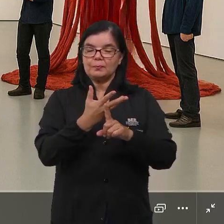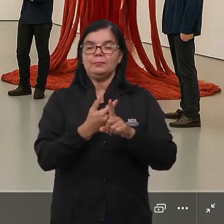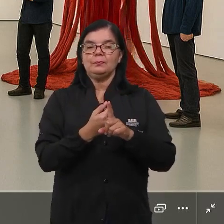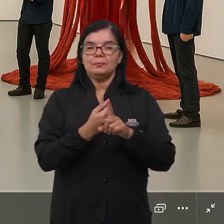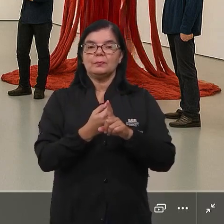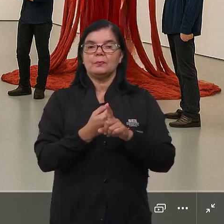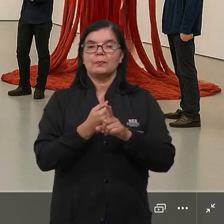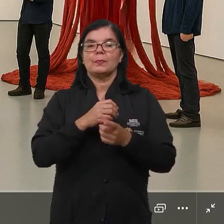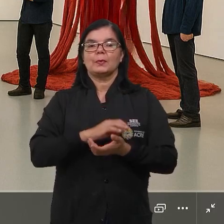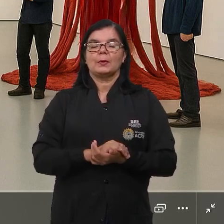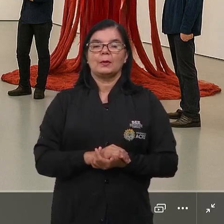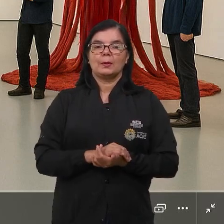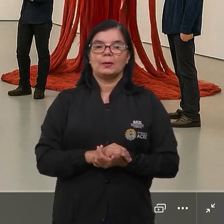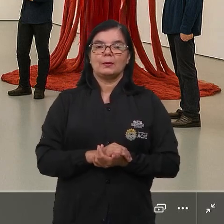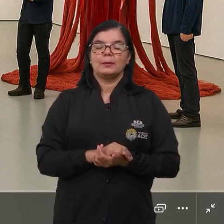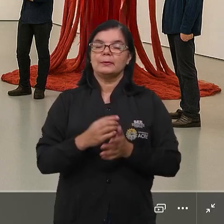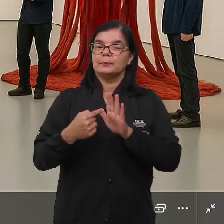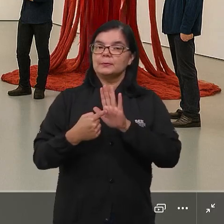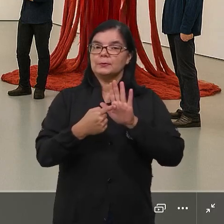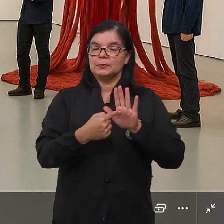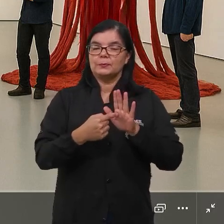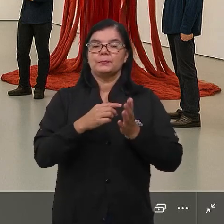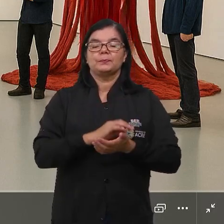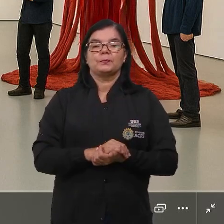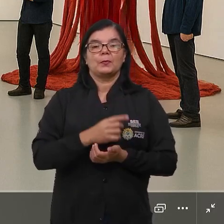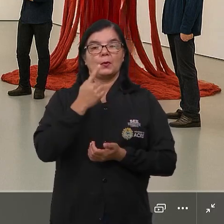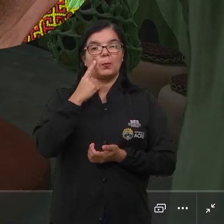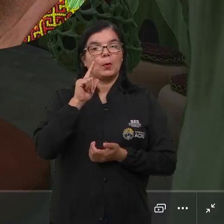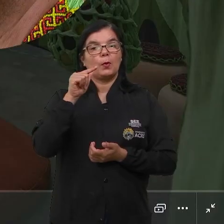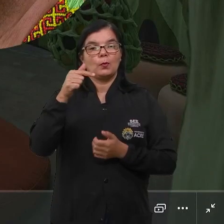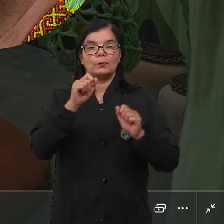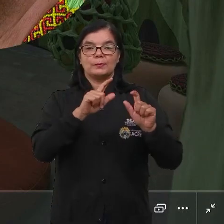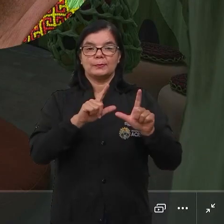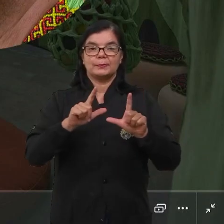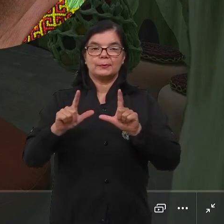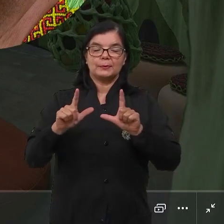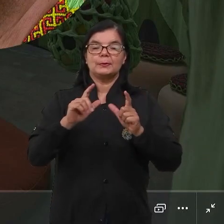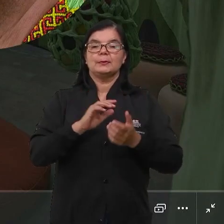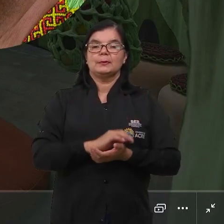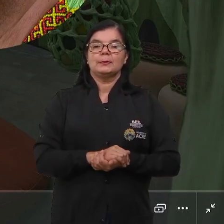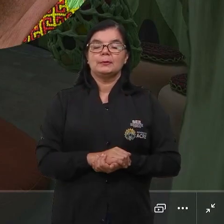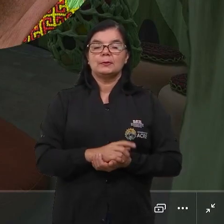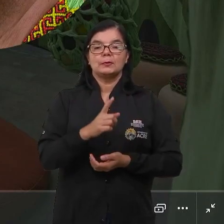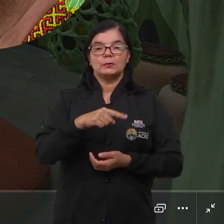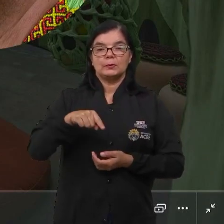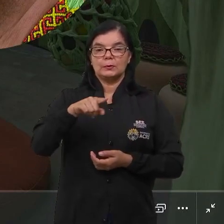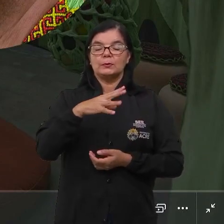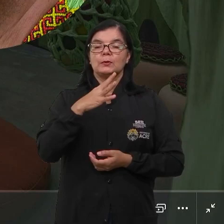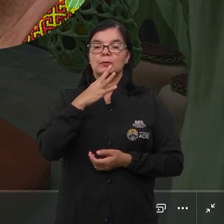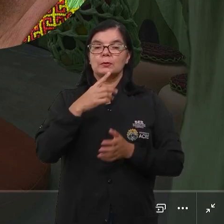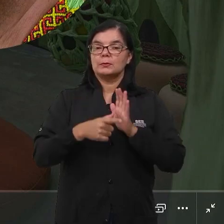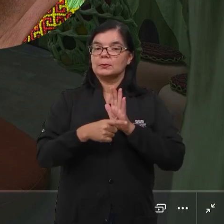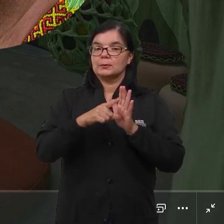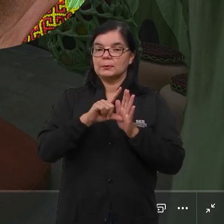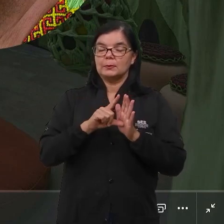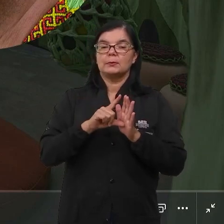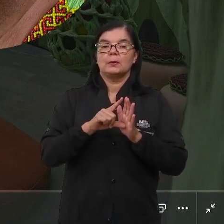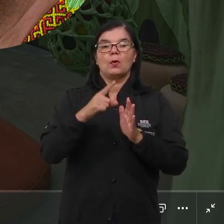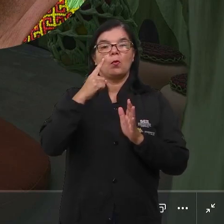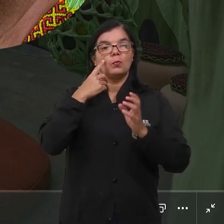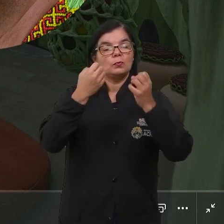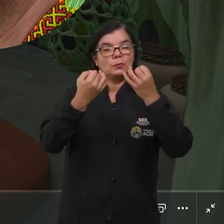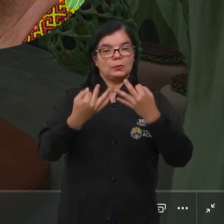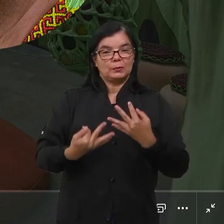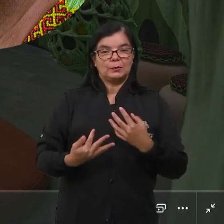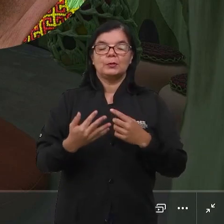Sensorial mesmo, né? Essa exposição de Ernesto. Vou mostrar outras obras para vocês conhecerem. Mas antes, vamos falar